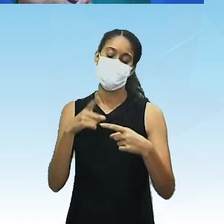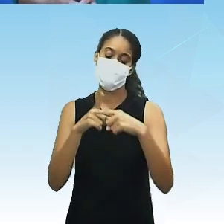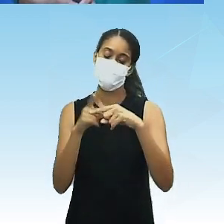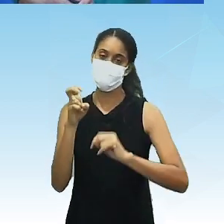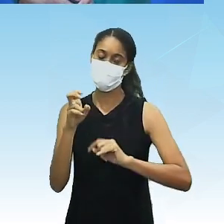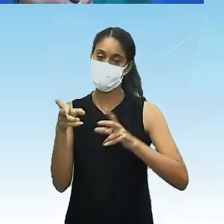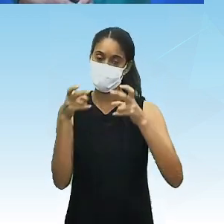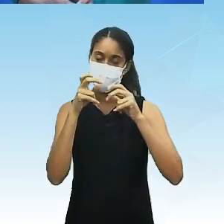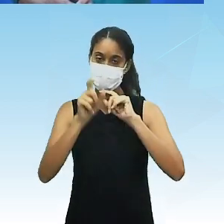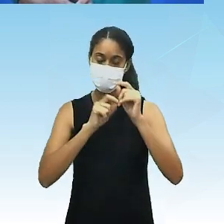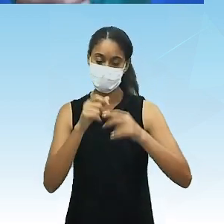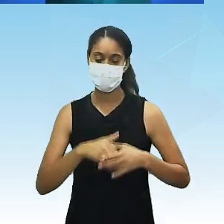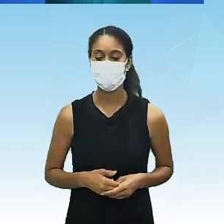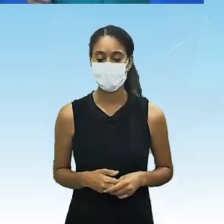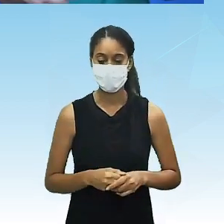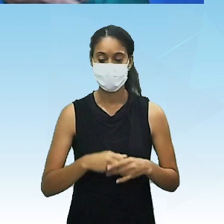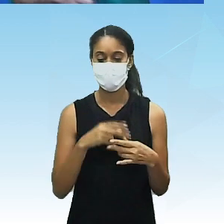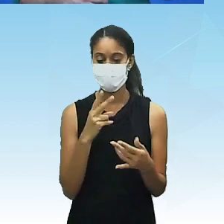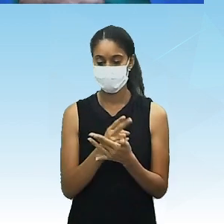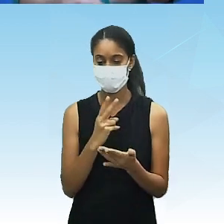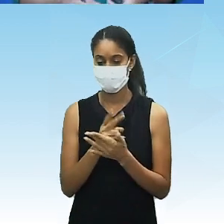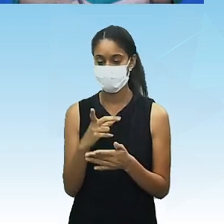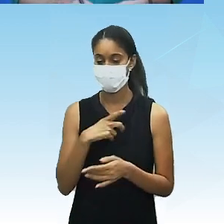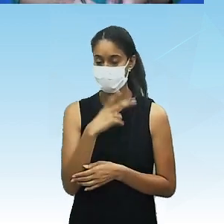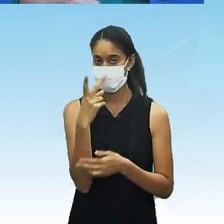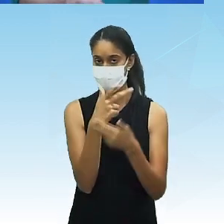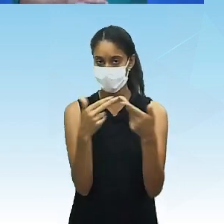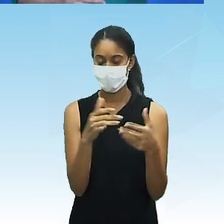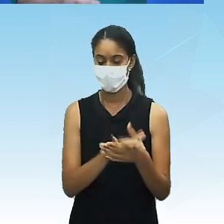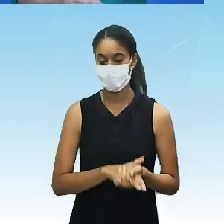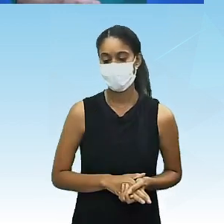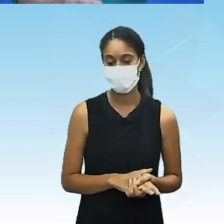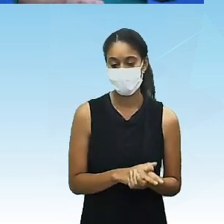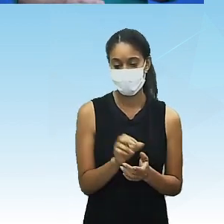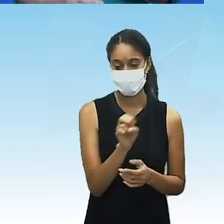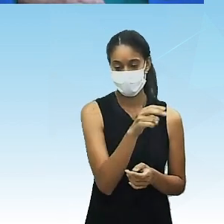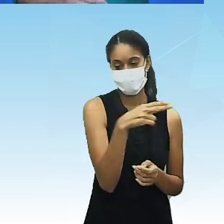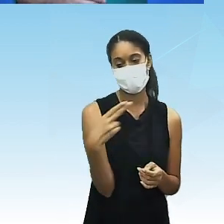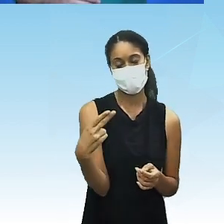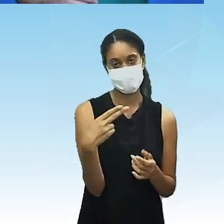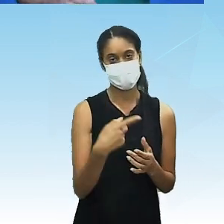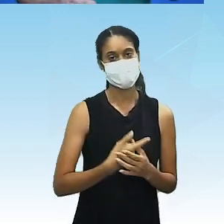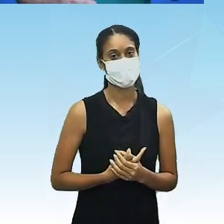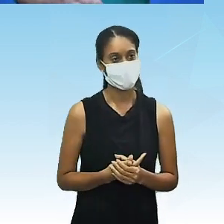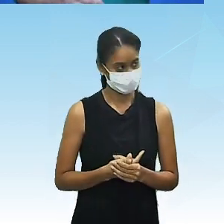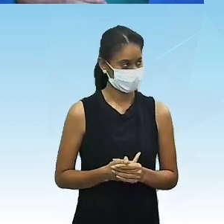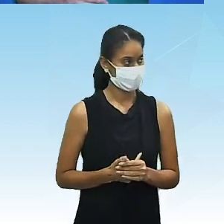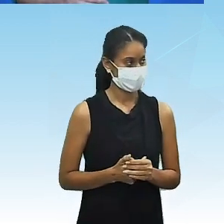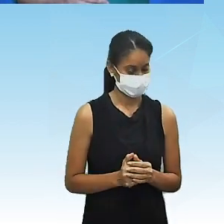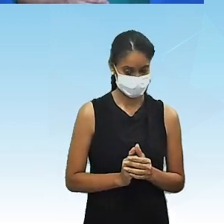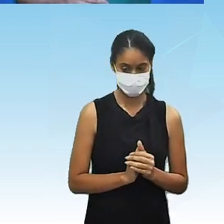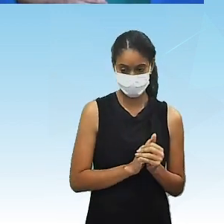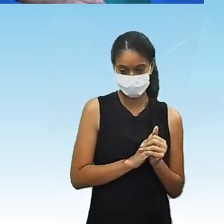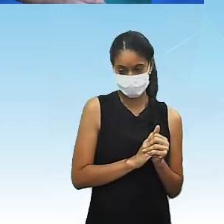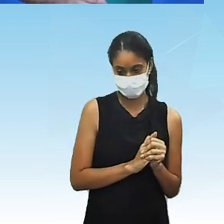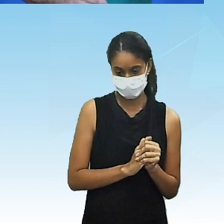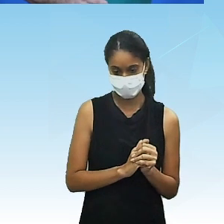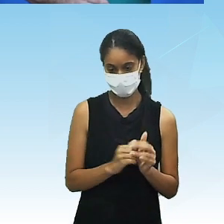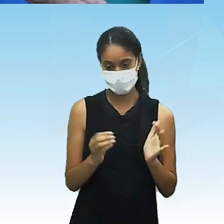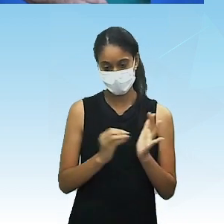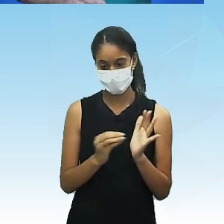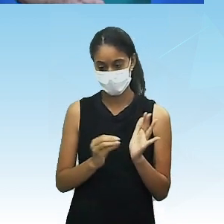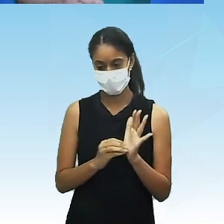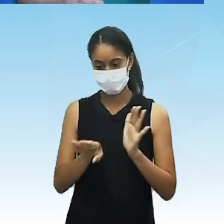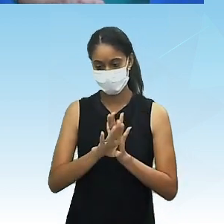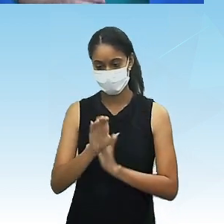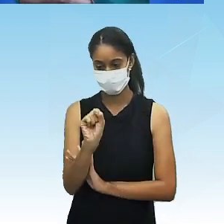Perceba que ele sempre assume duas situações. Ou ele vai ter a carga, né, que falta para 8,